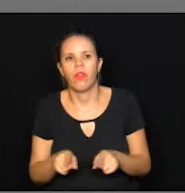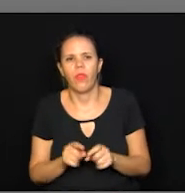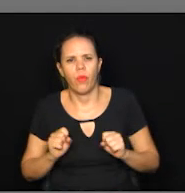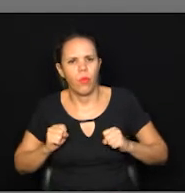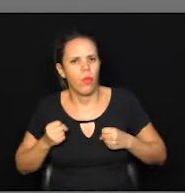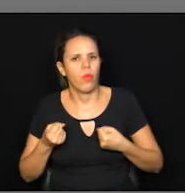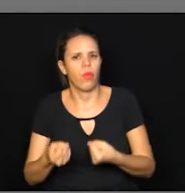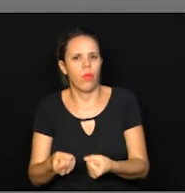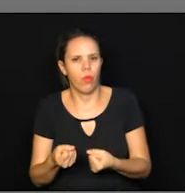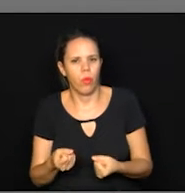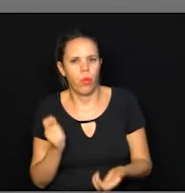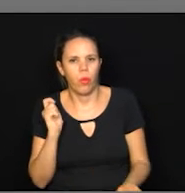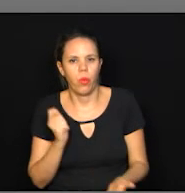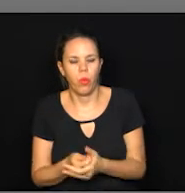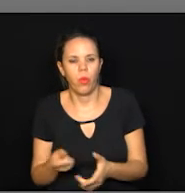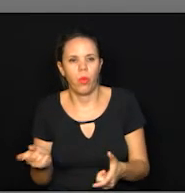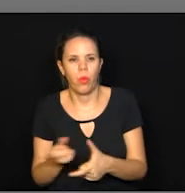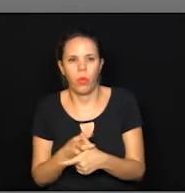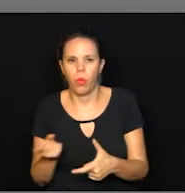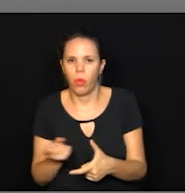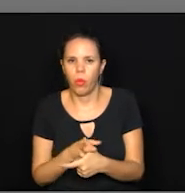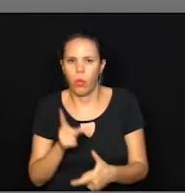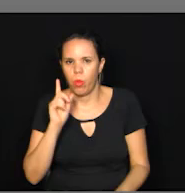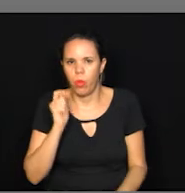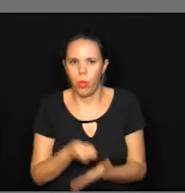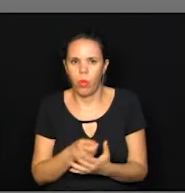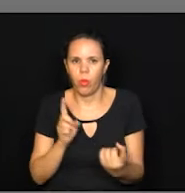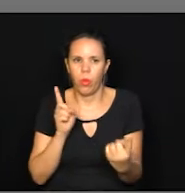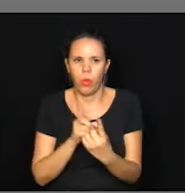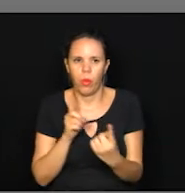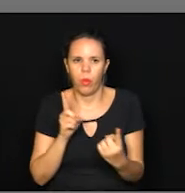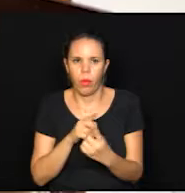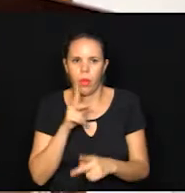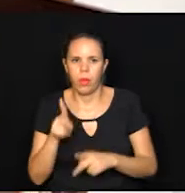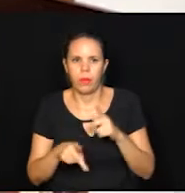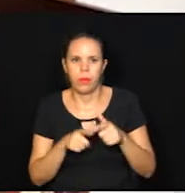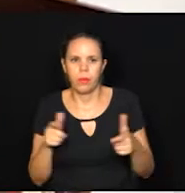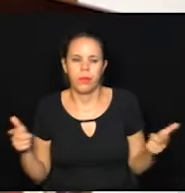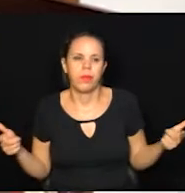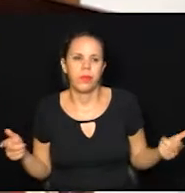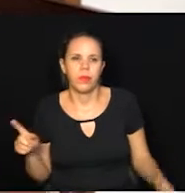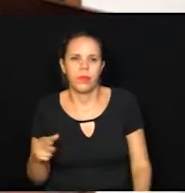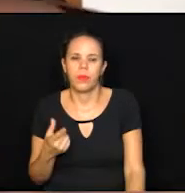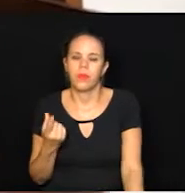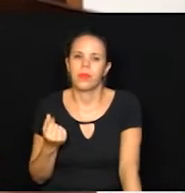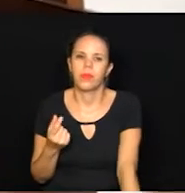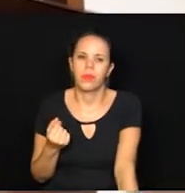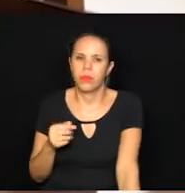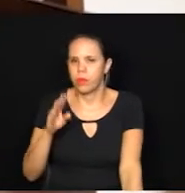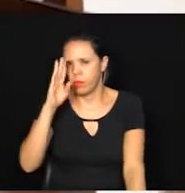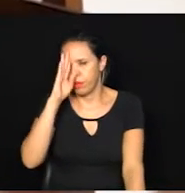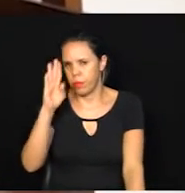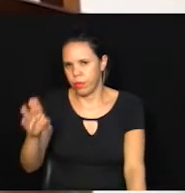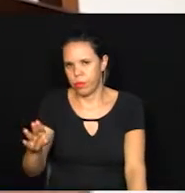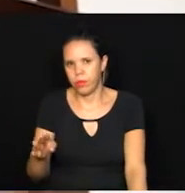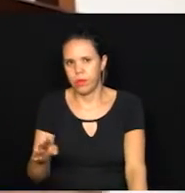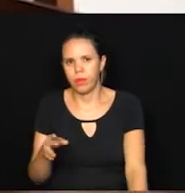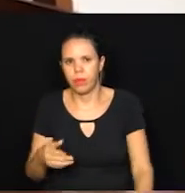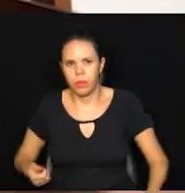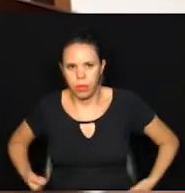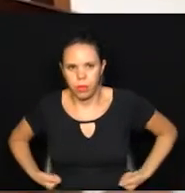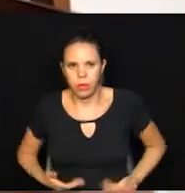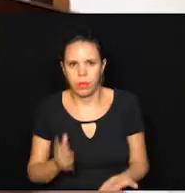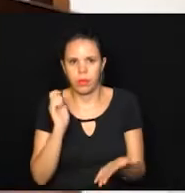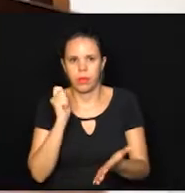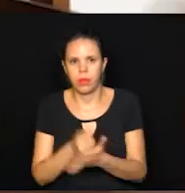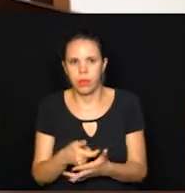esforços para bancar as despesas e garantir o atendimento à população. Esse recurso será fundamental para o custeio